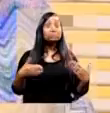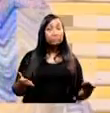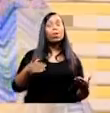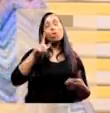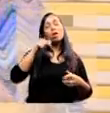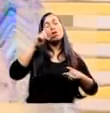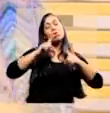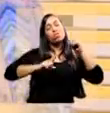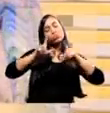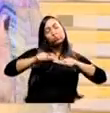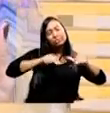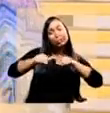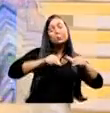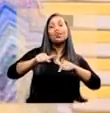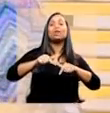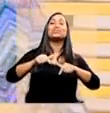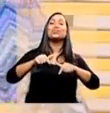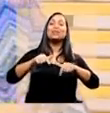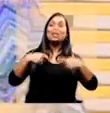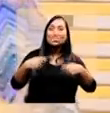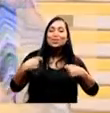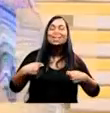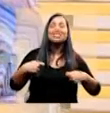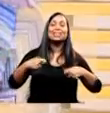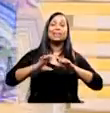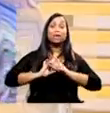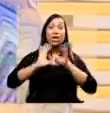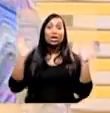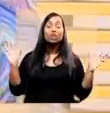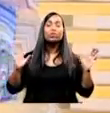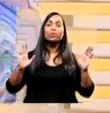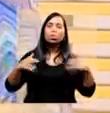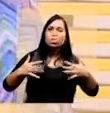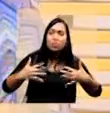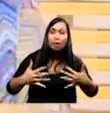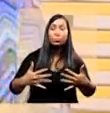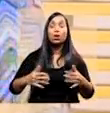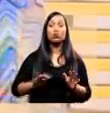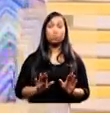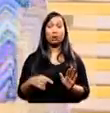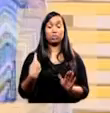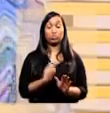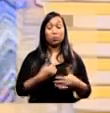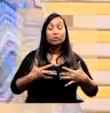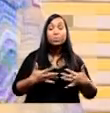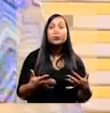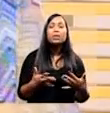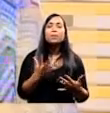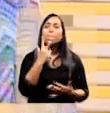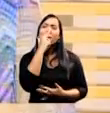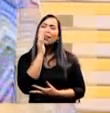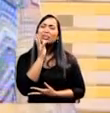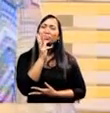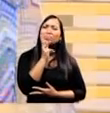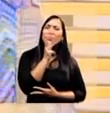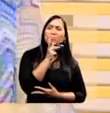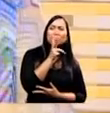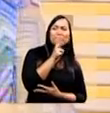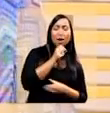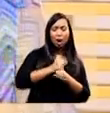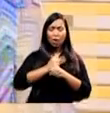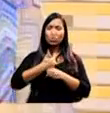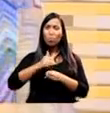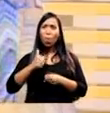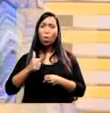Mulher. Então, é um trabalho que tem que se destravar e caminhar. No entanto, nós estamos caminhando muito devagar, porque